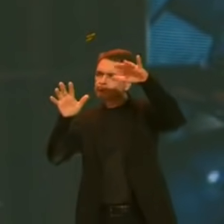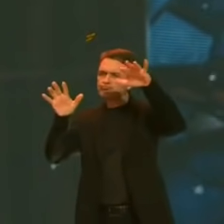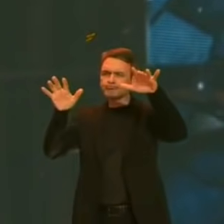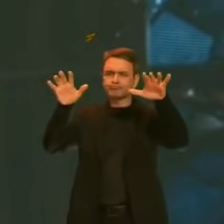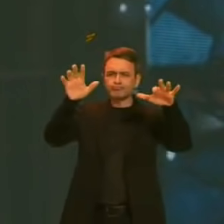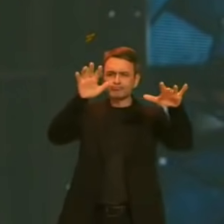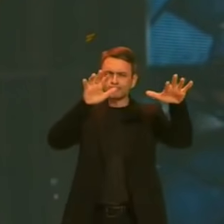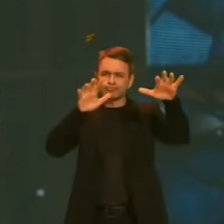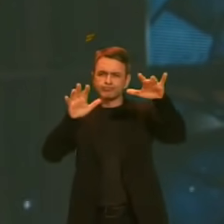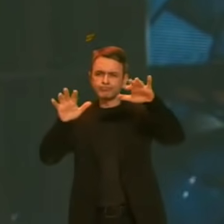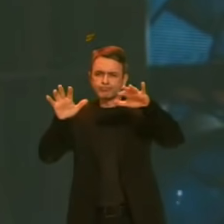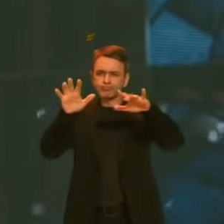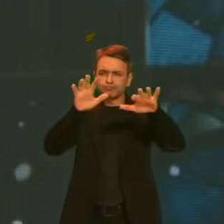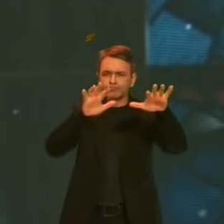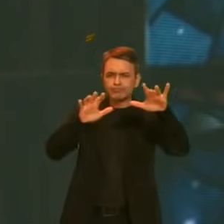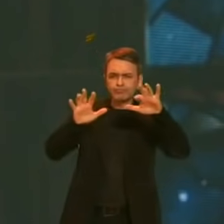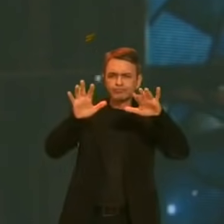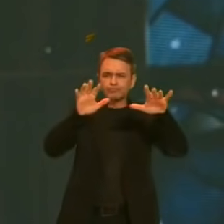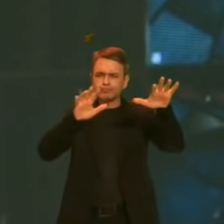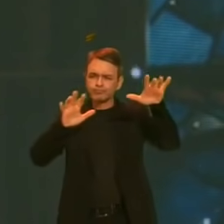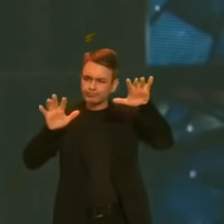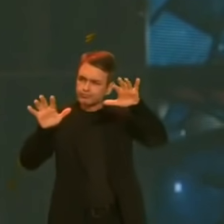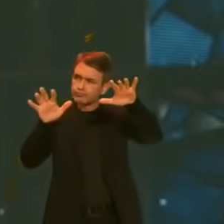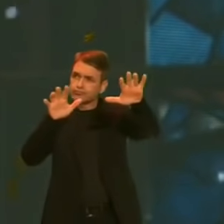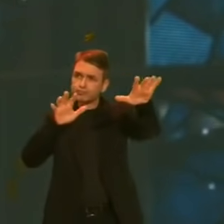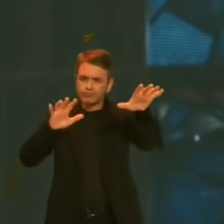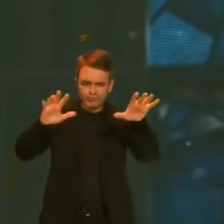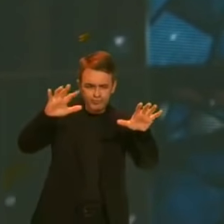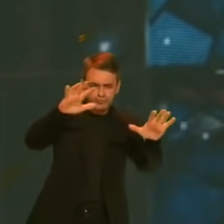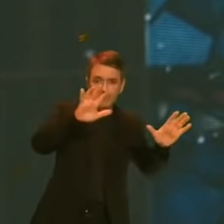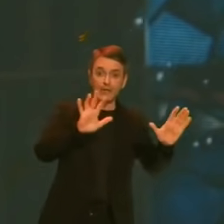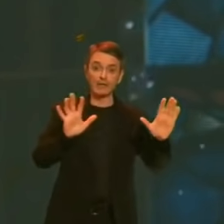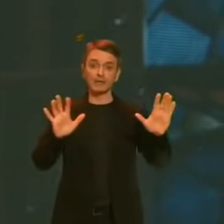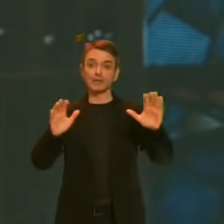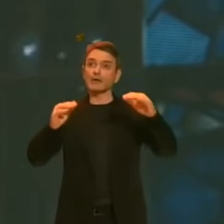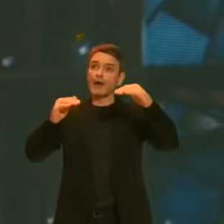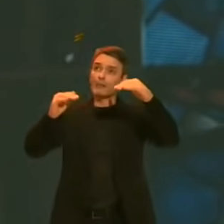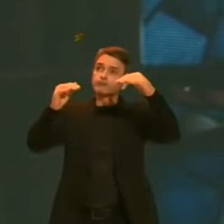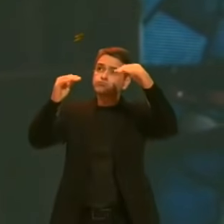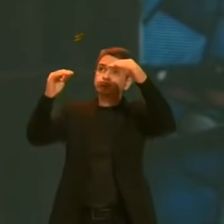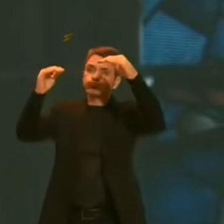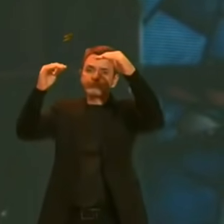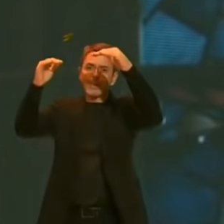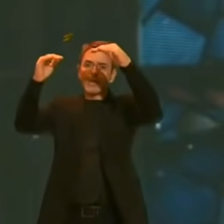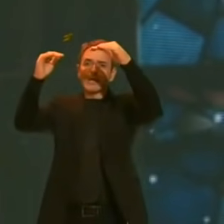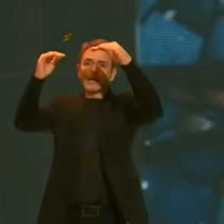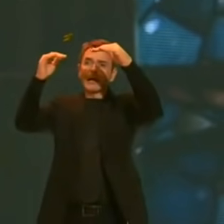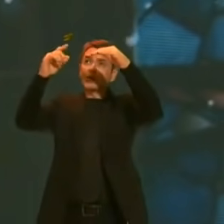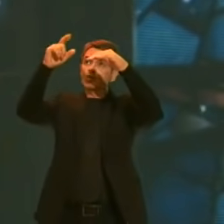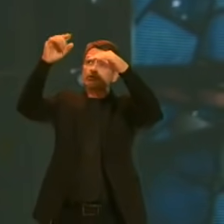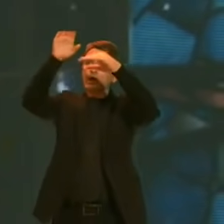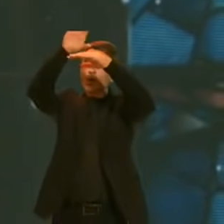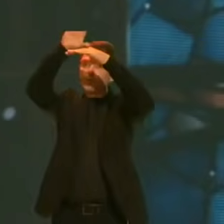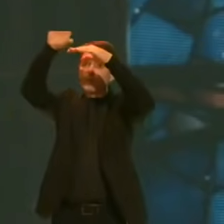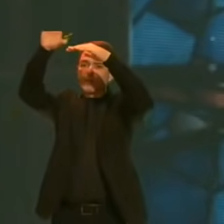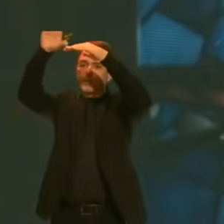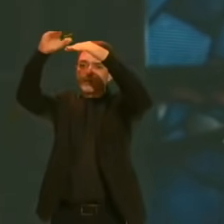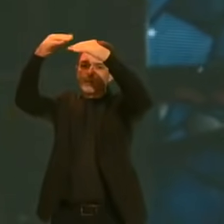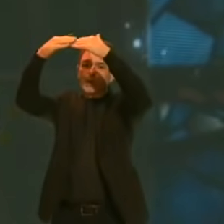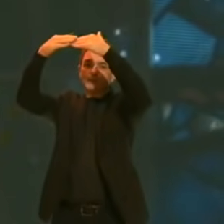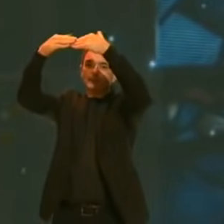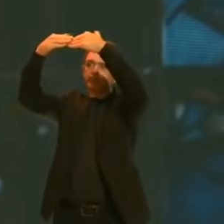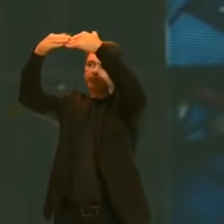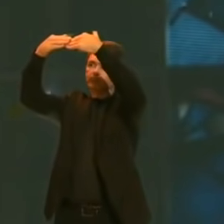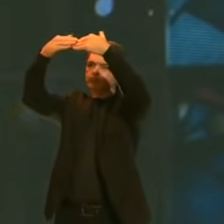aqueles movimentos, e à medida que essa fumaça vai subindo, ela encobre todo o céu, e você